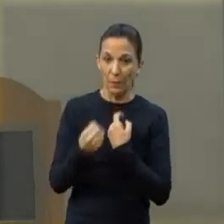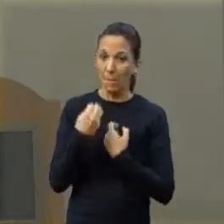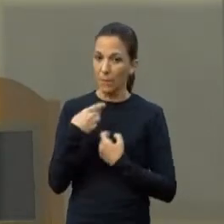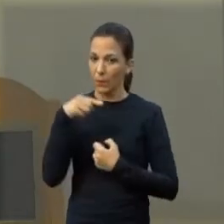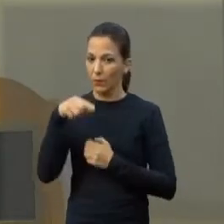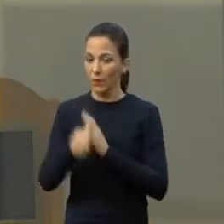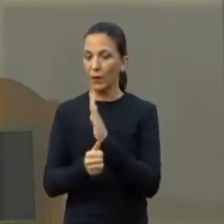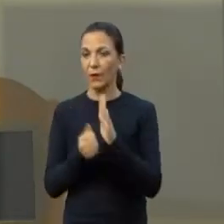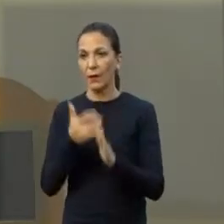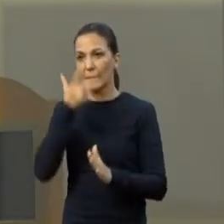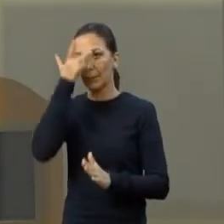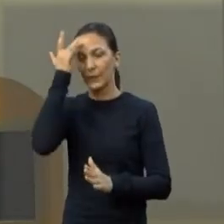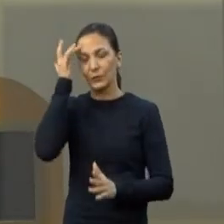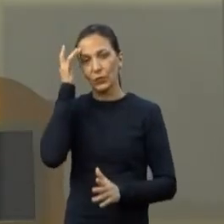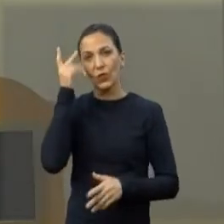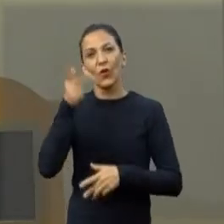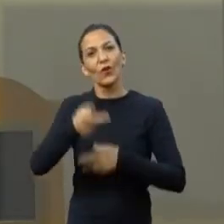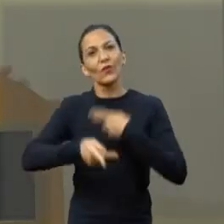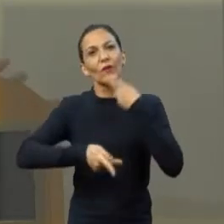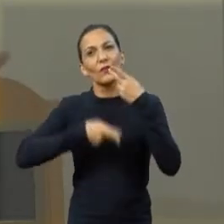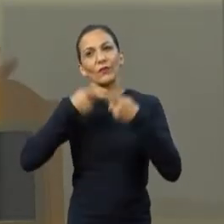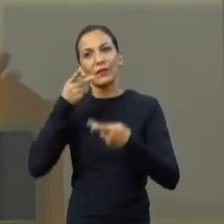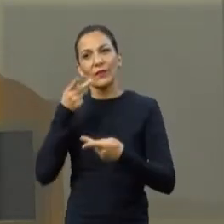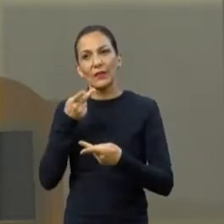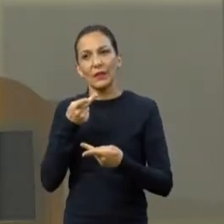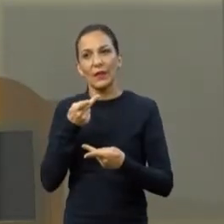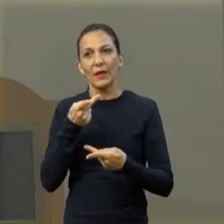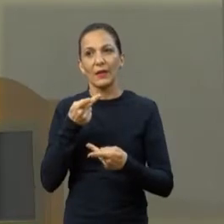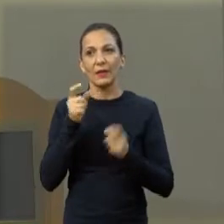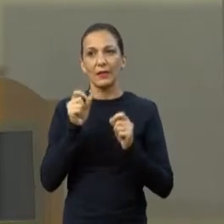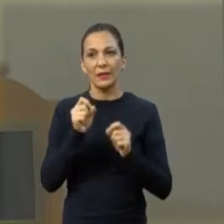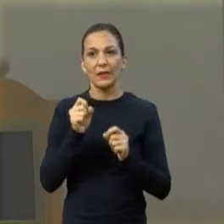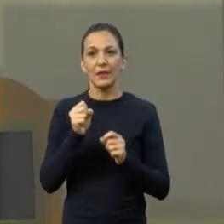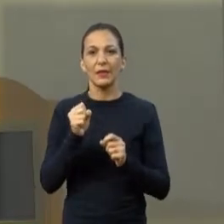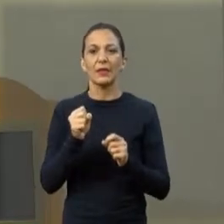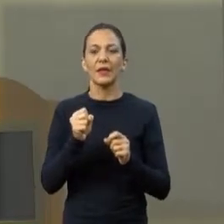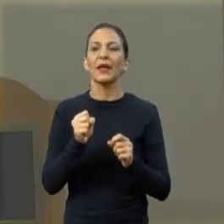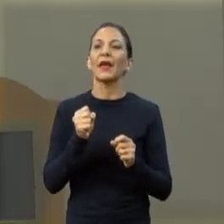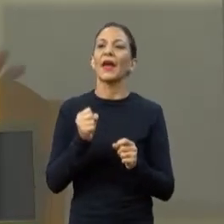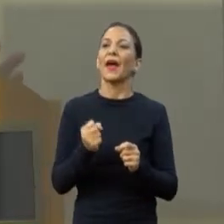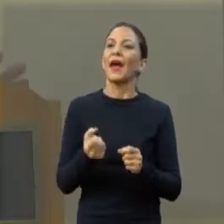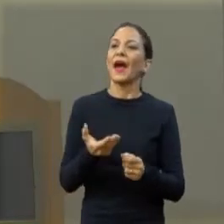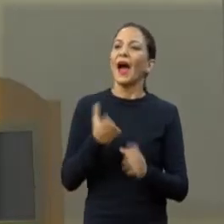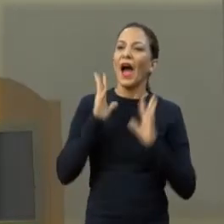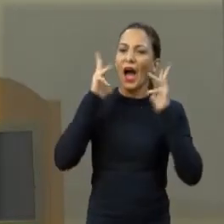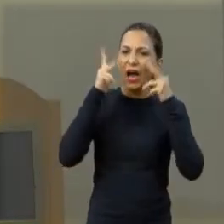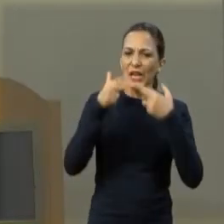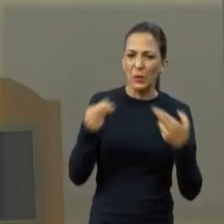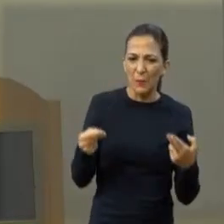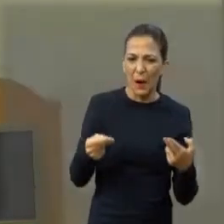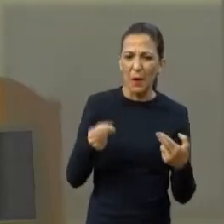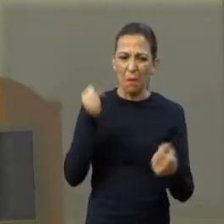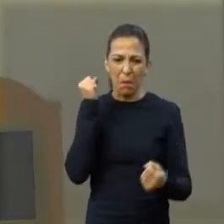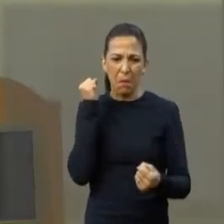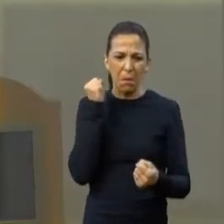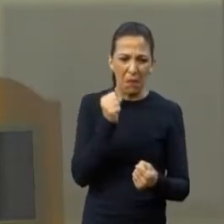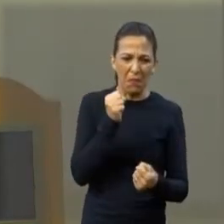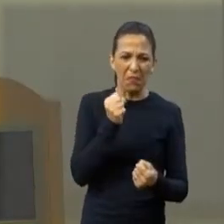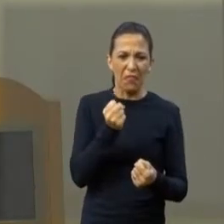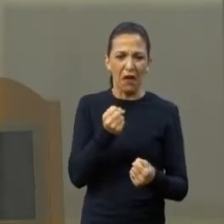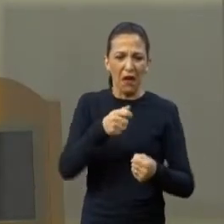a pessoa vai se prestar a matar um animal indefeso escaldas lo e cozinhá-lo para comer